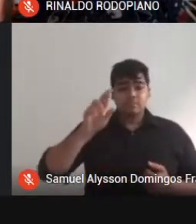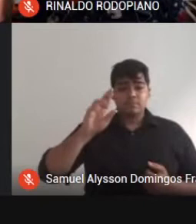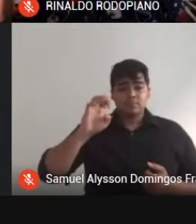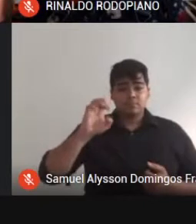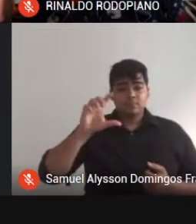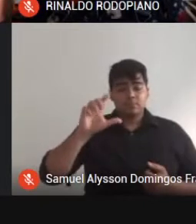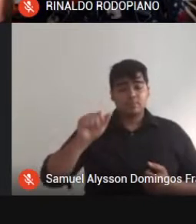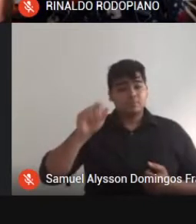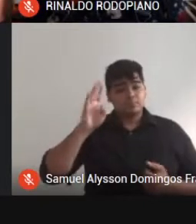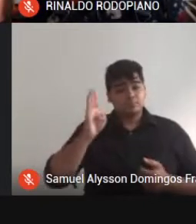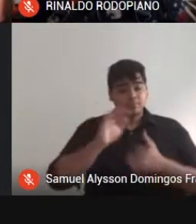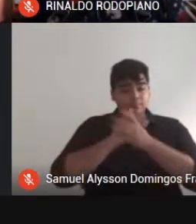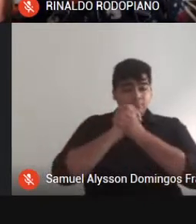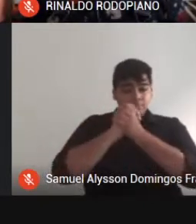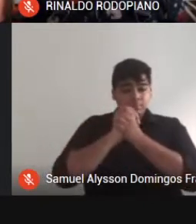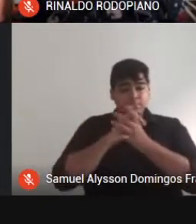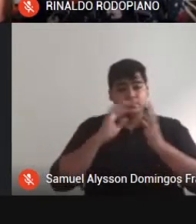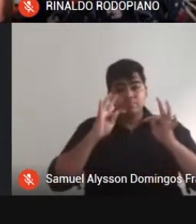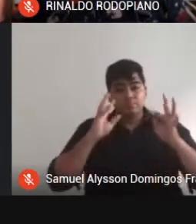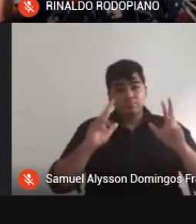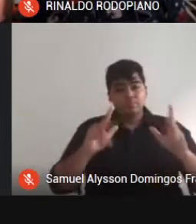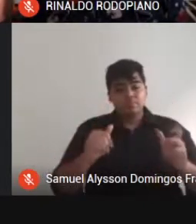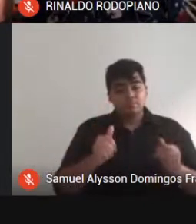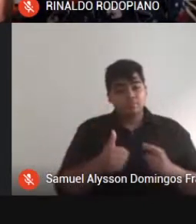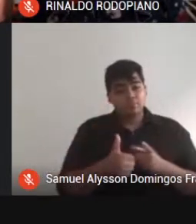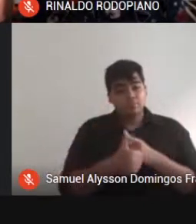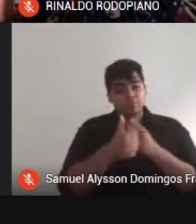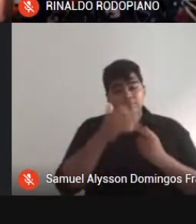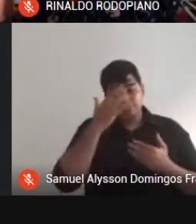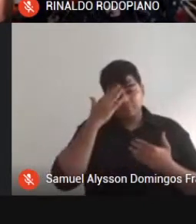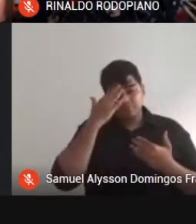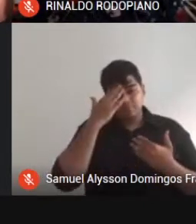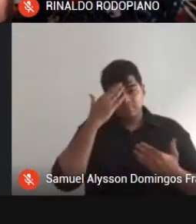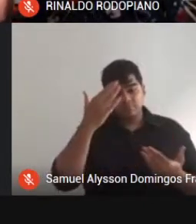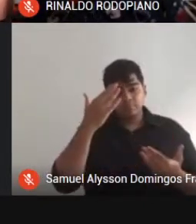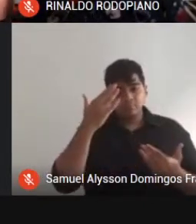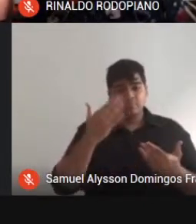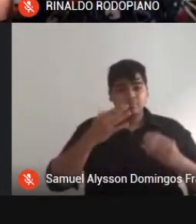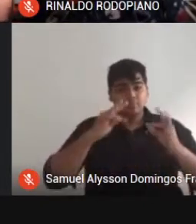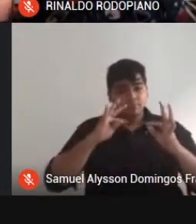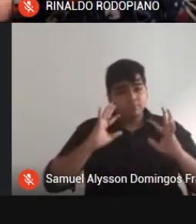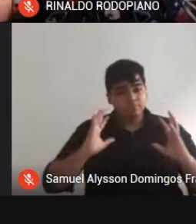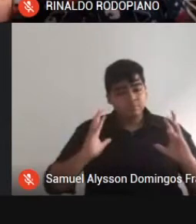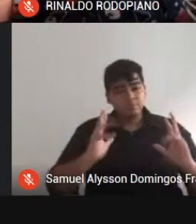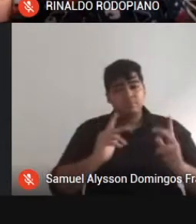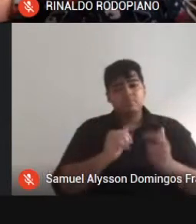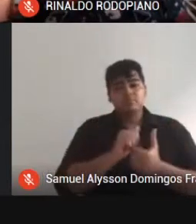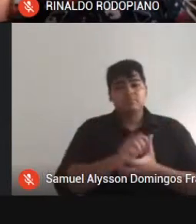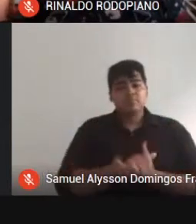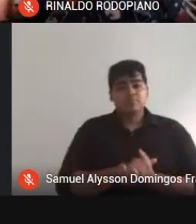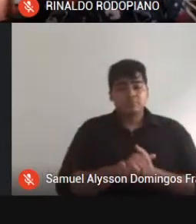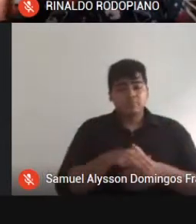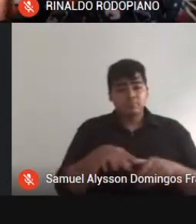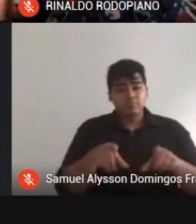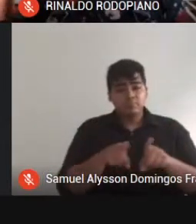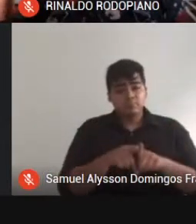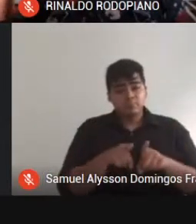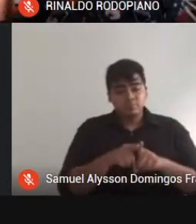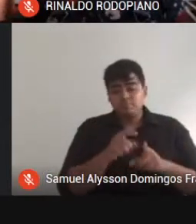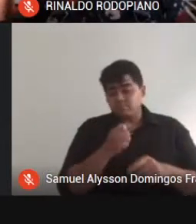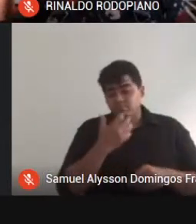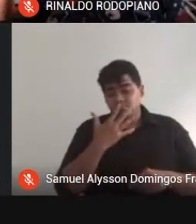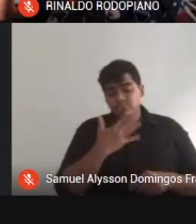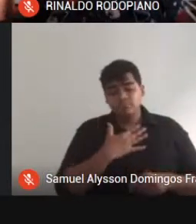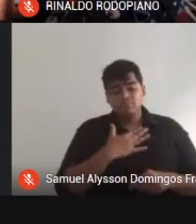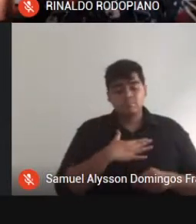e aí já inicio fazendo um agradecimento ao convite dela, então em nome de toda a equipe. É um prazer estar com vocês,